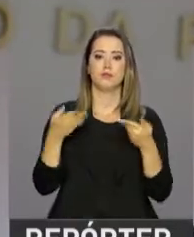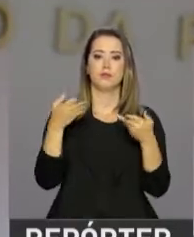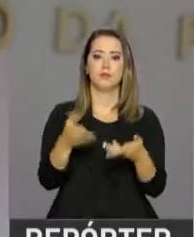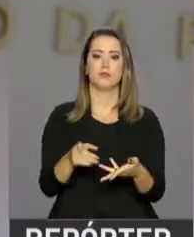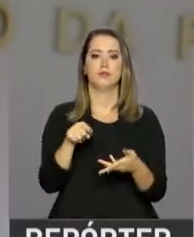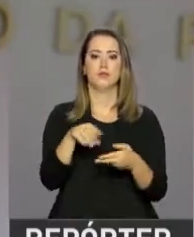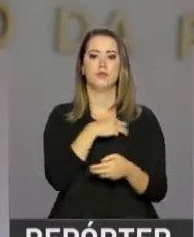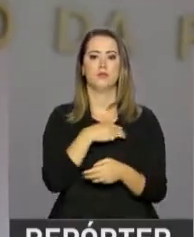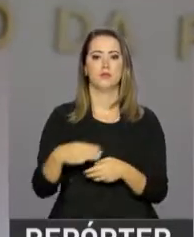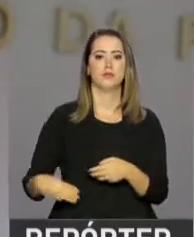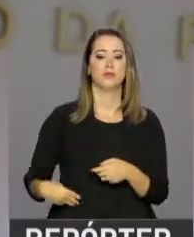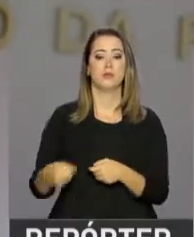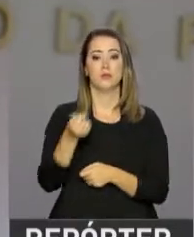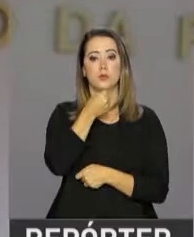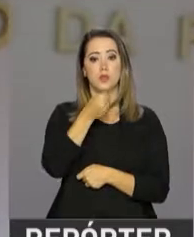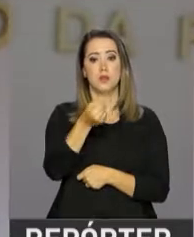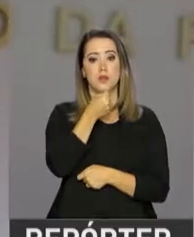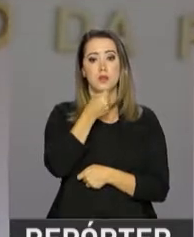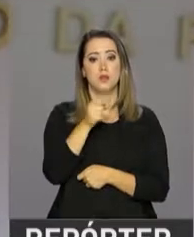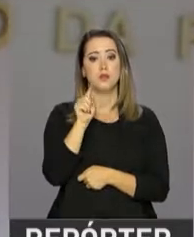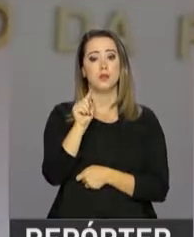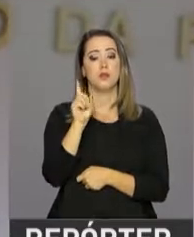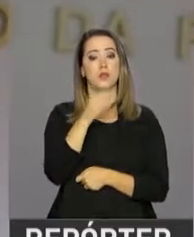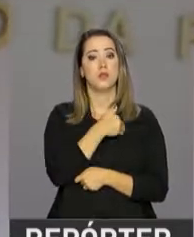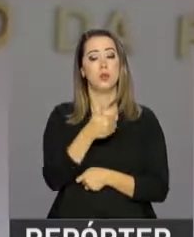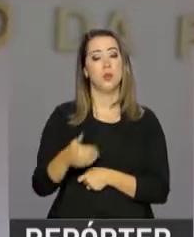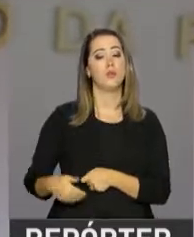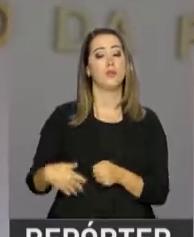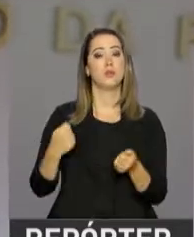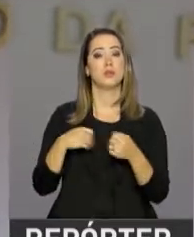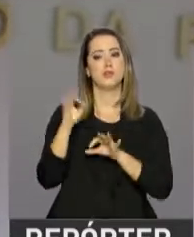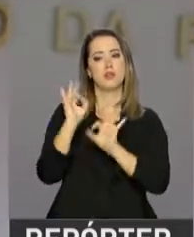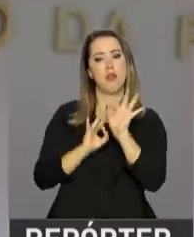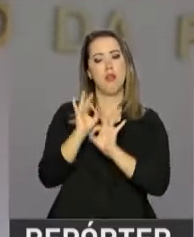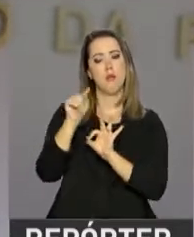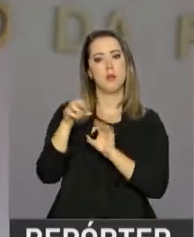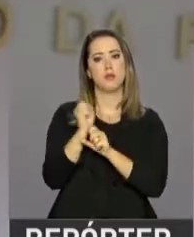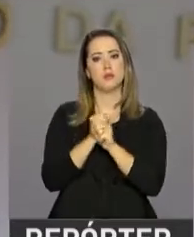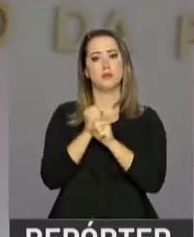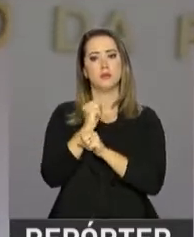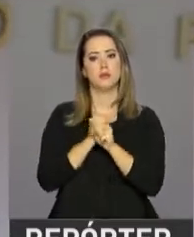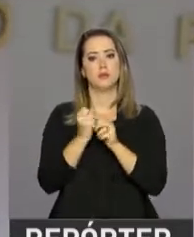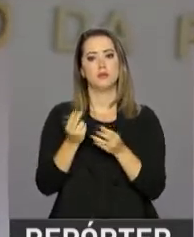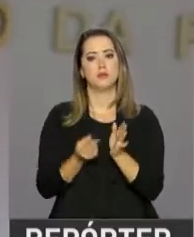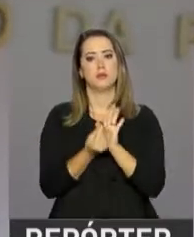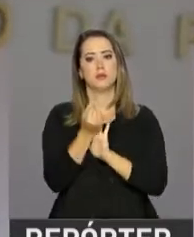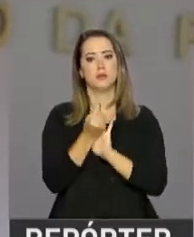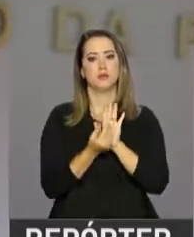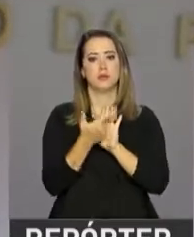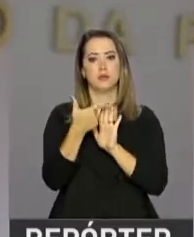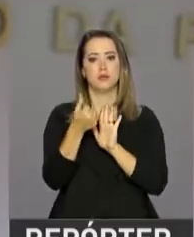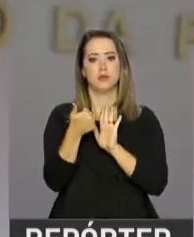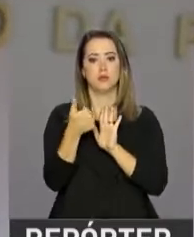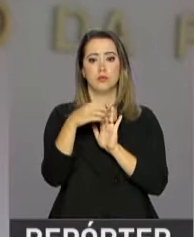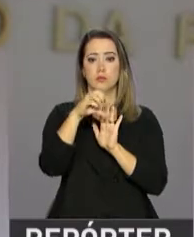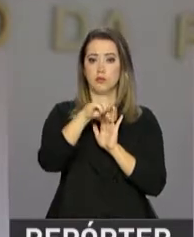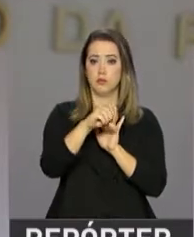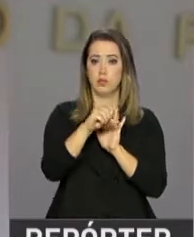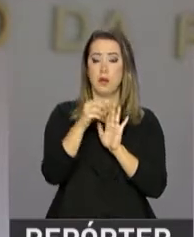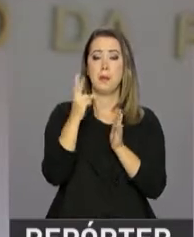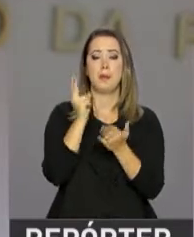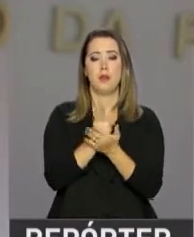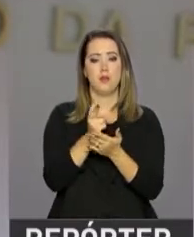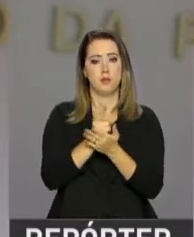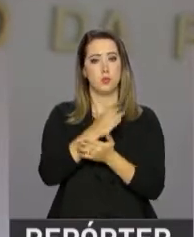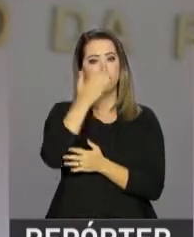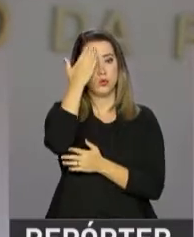entrevista aqui no Ministério da Fazenda, ele lembrou aí que o governo precisa elaborar neste ano o orçamento de 2019, que embora tenha adotado